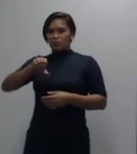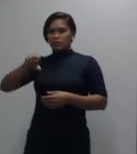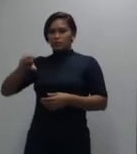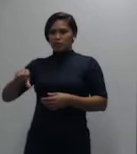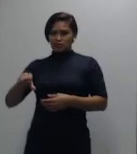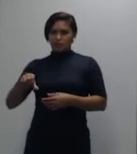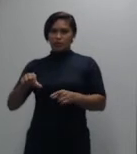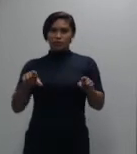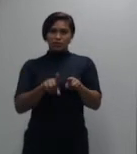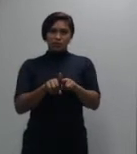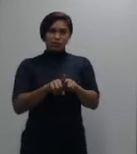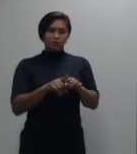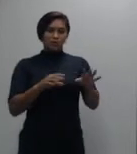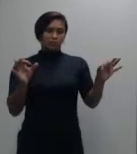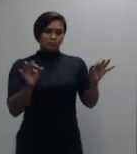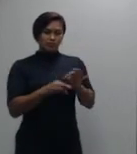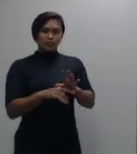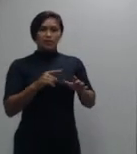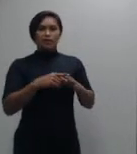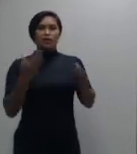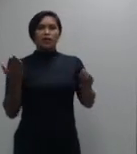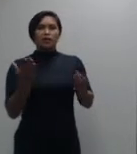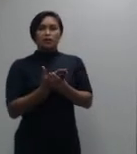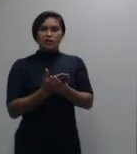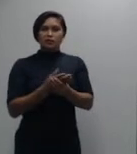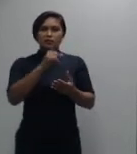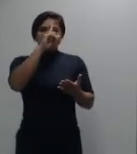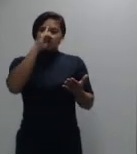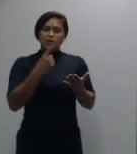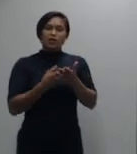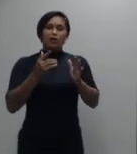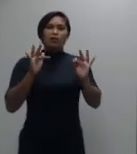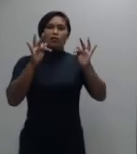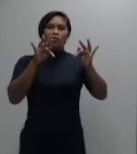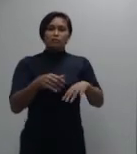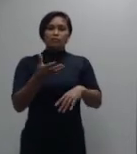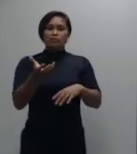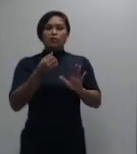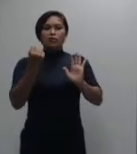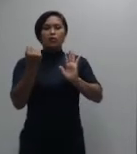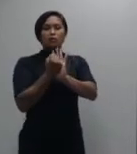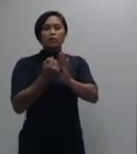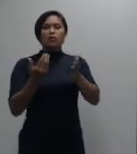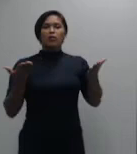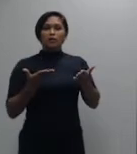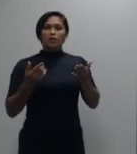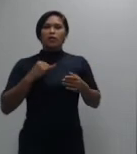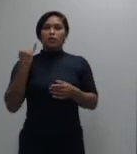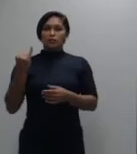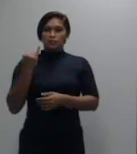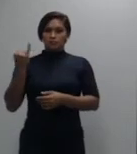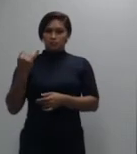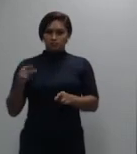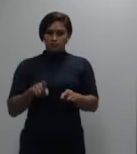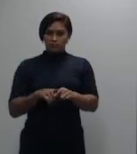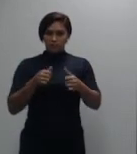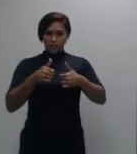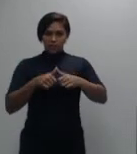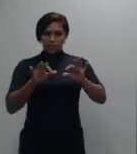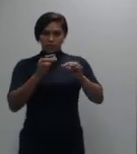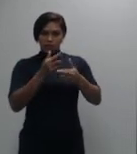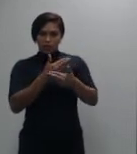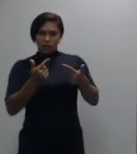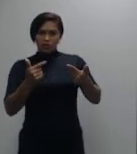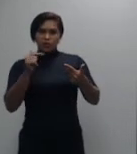que tramitou em queima que ação cuja decisão final se pretende homologar aqui importante é deixar alguns